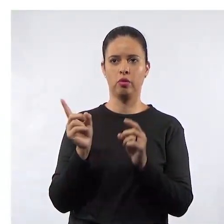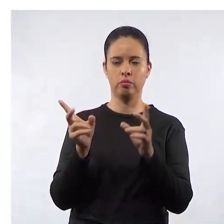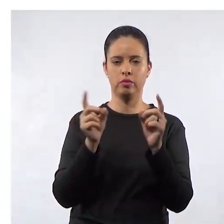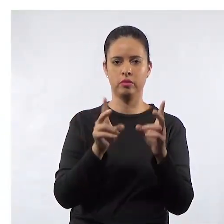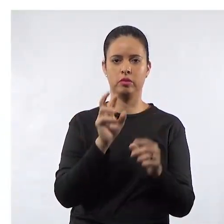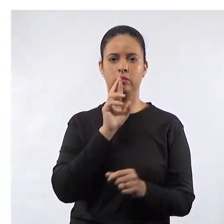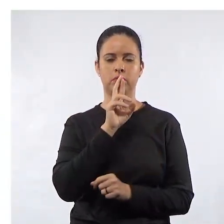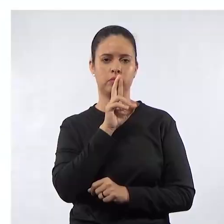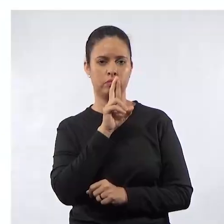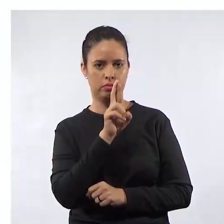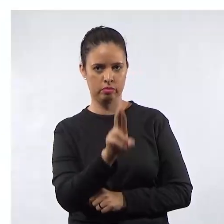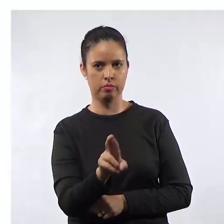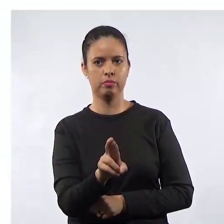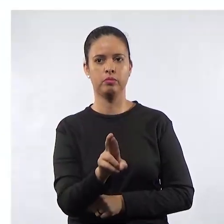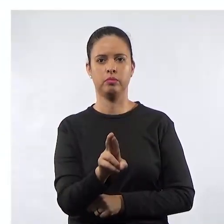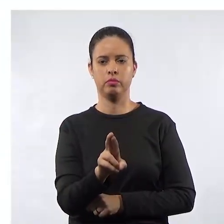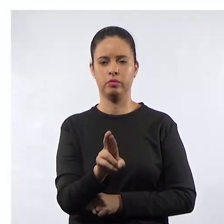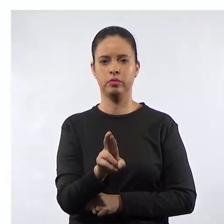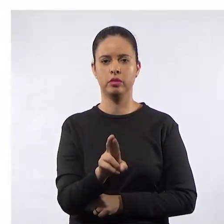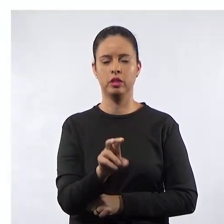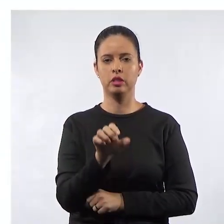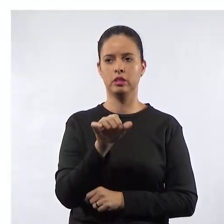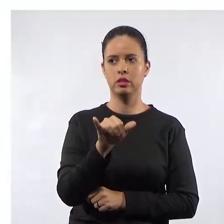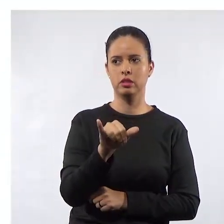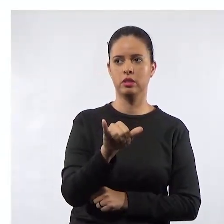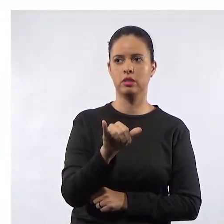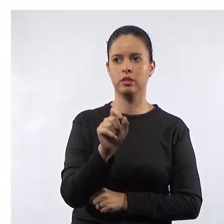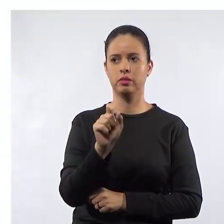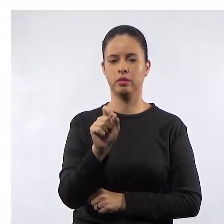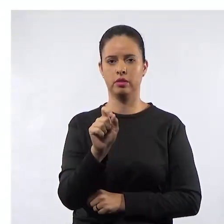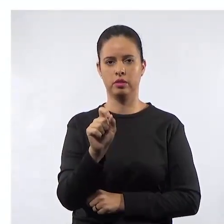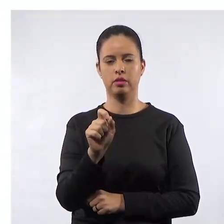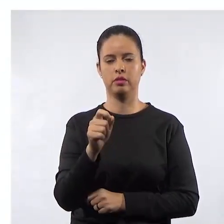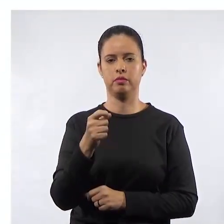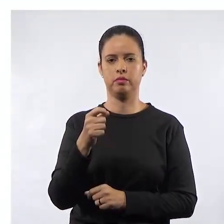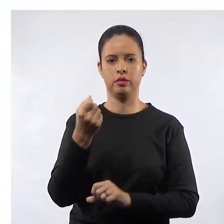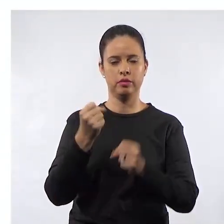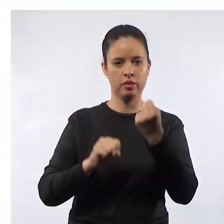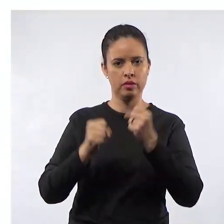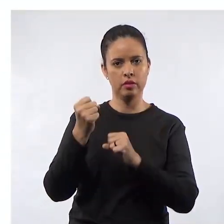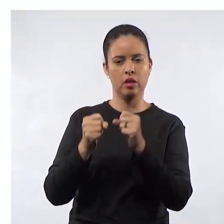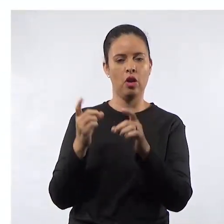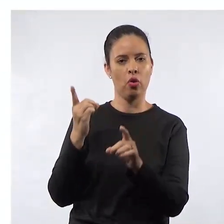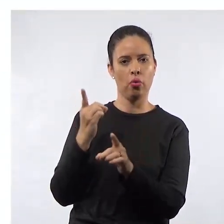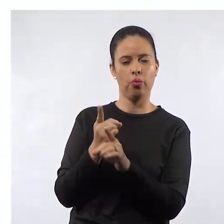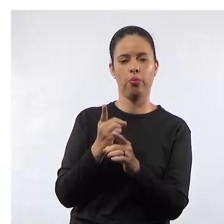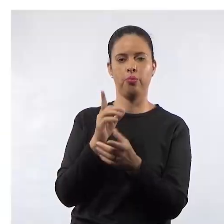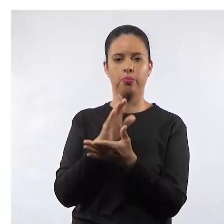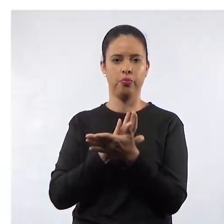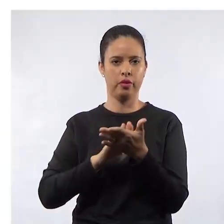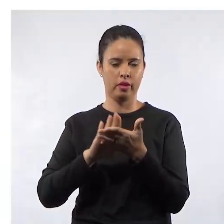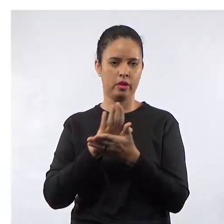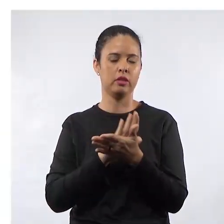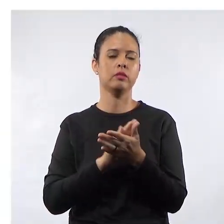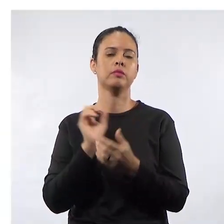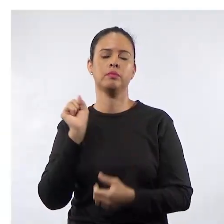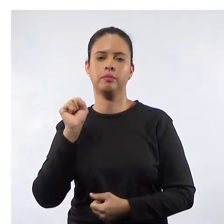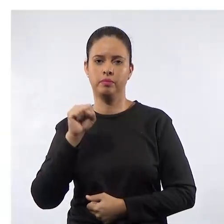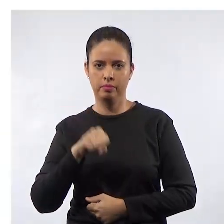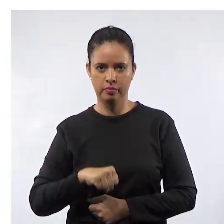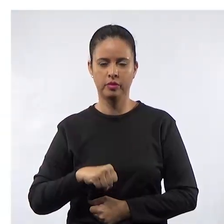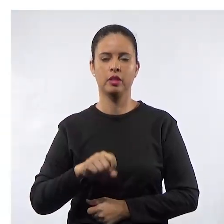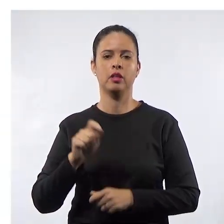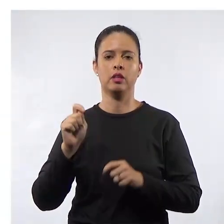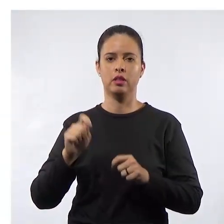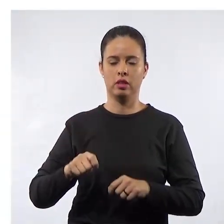comerciante ele vai responder de forma subsidiária, ou seja, caso o fabricante não seja encontrado, aí eles vão